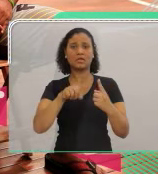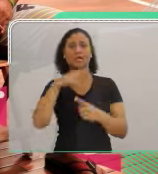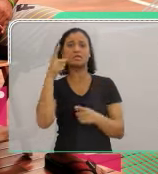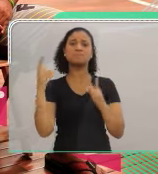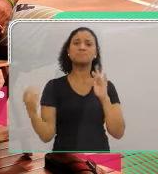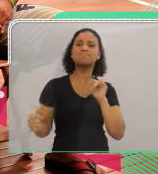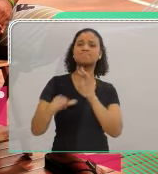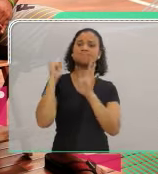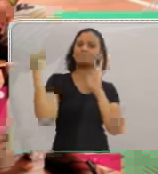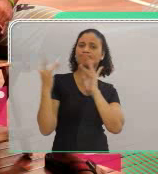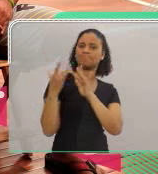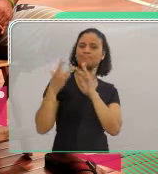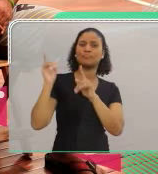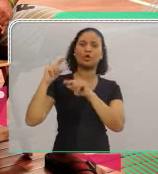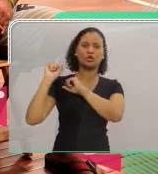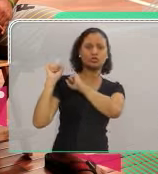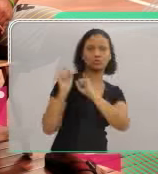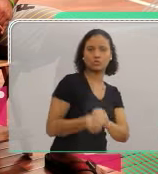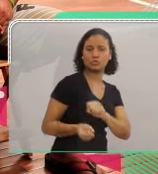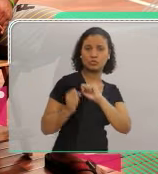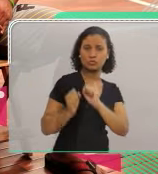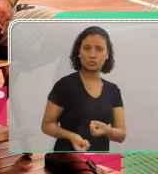foi no judô. Dali a gente